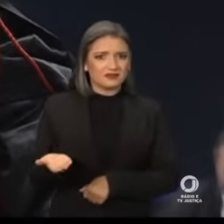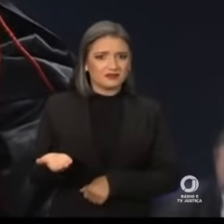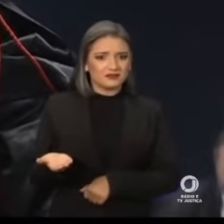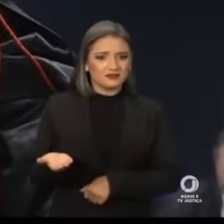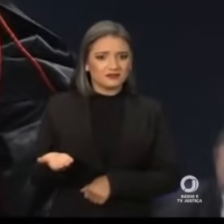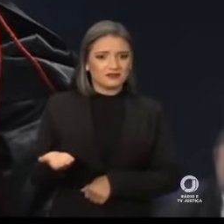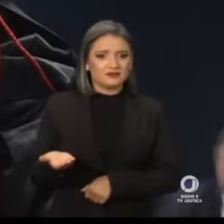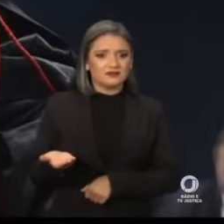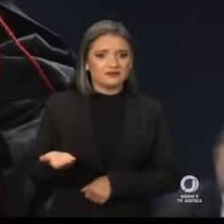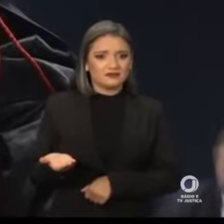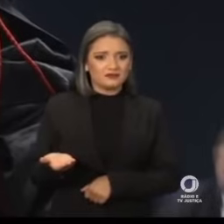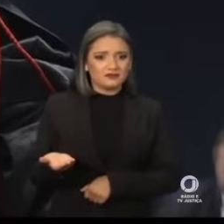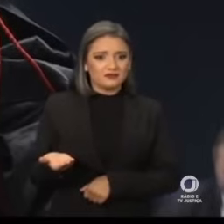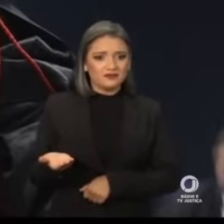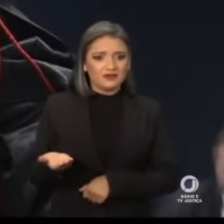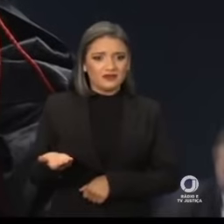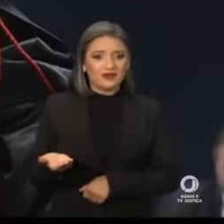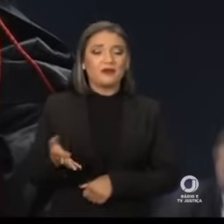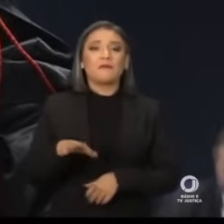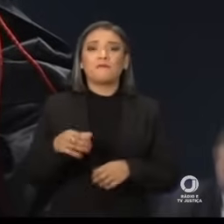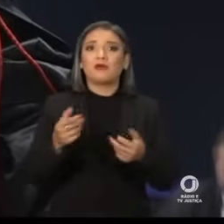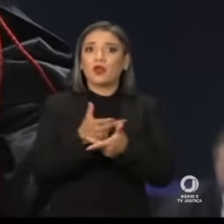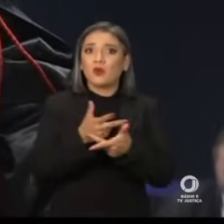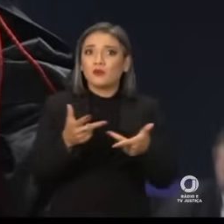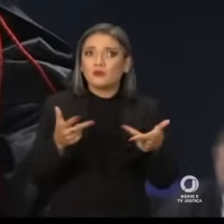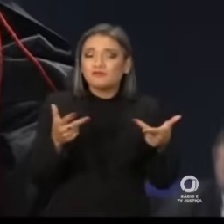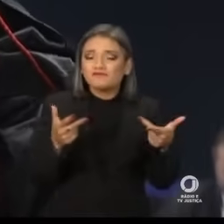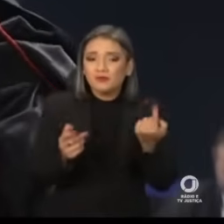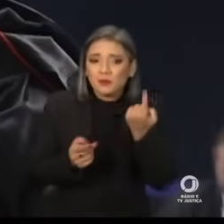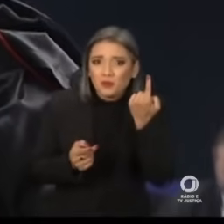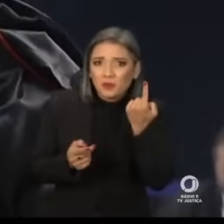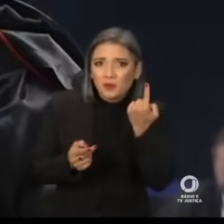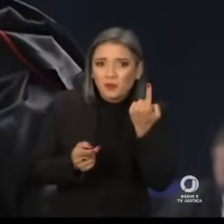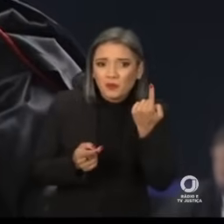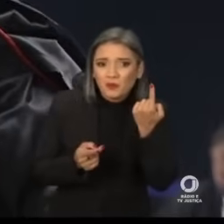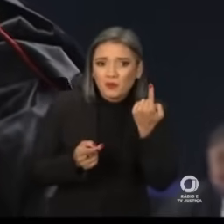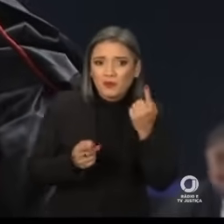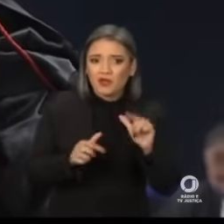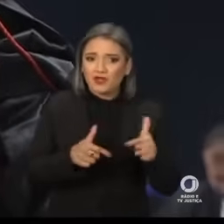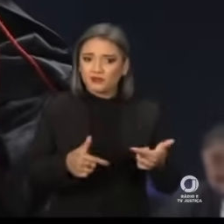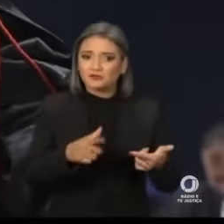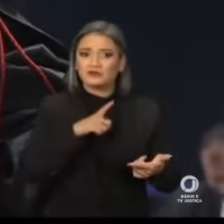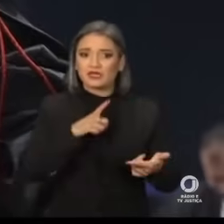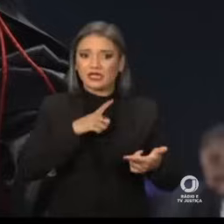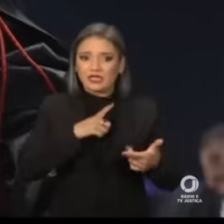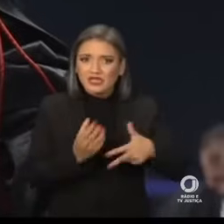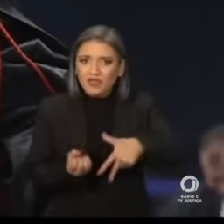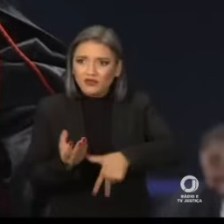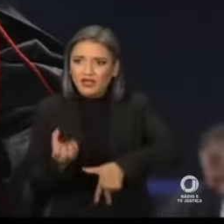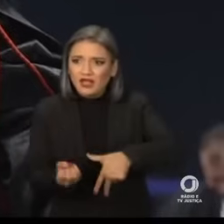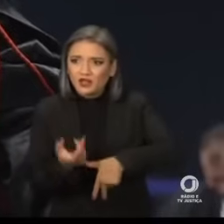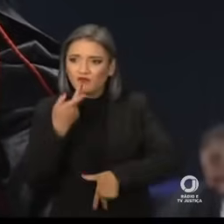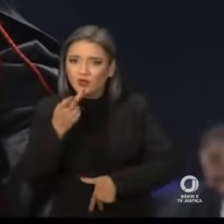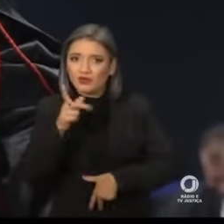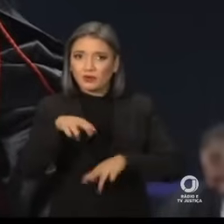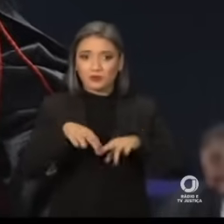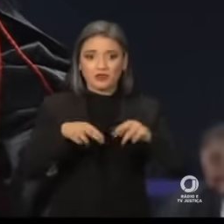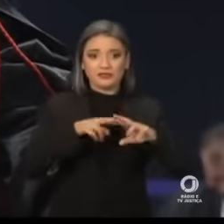para um fato específico, que foi trazido por um delator, que é a reunião de ministros de Estado,